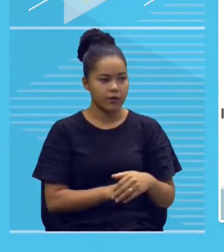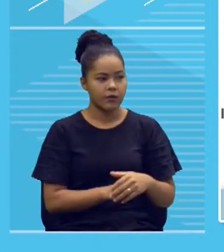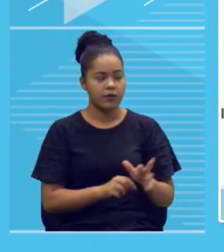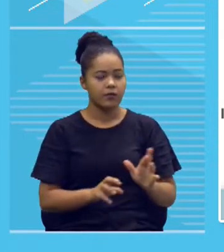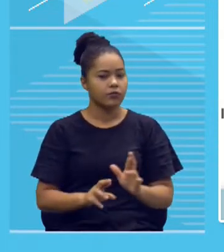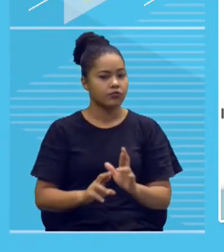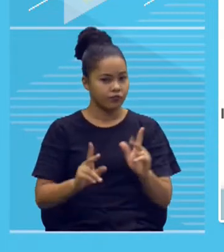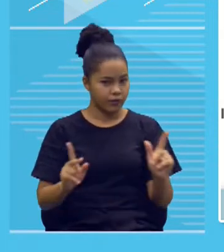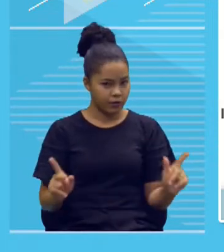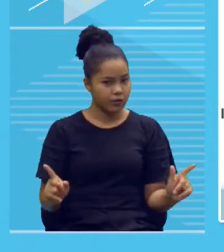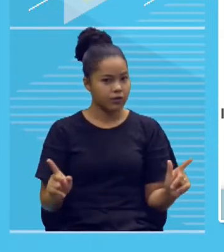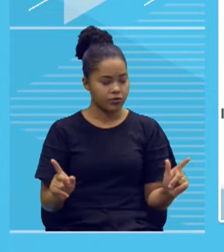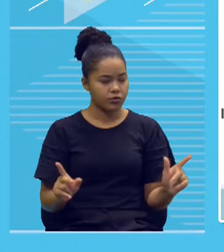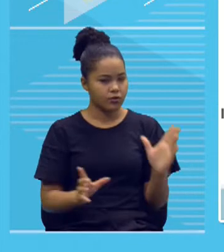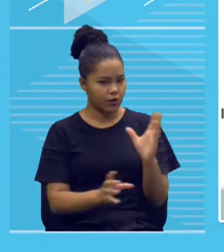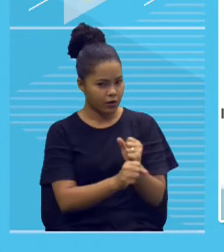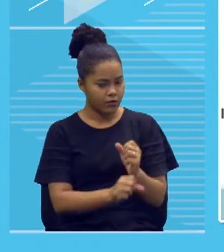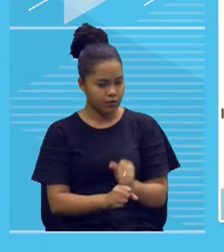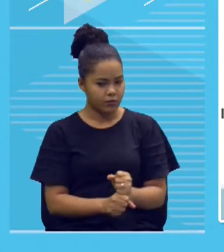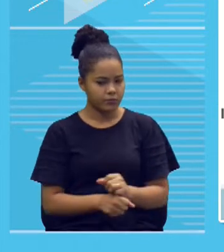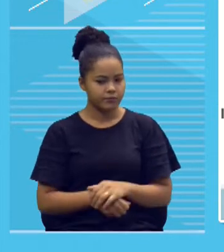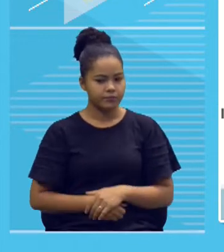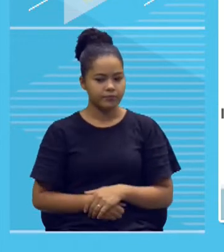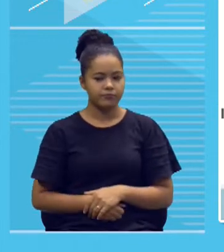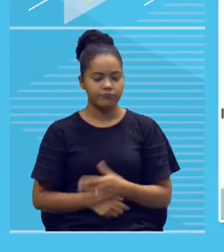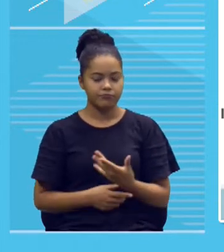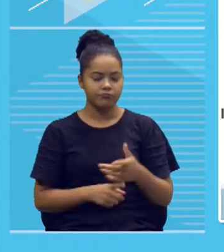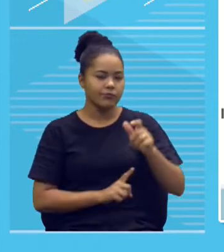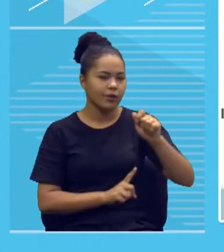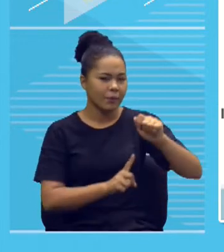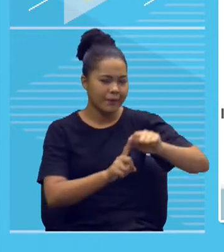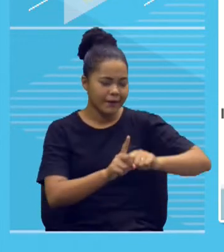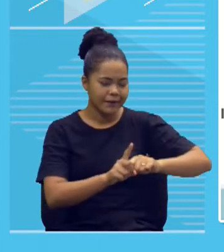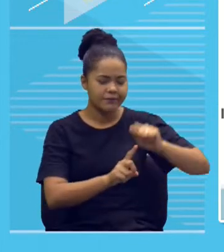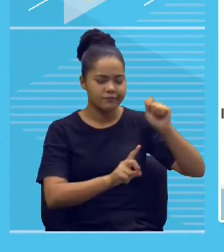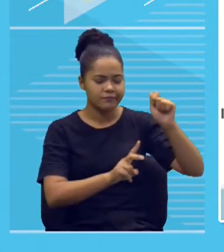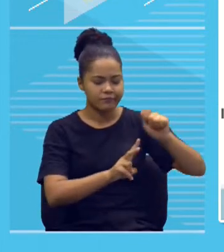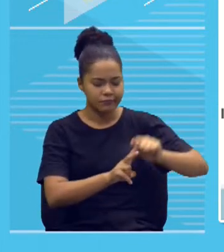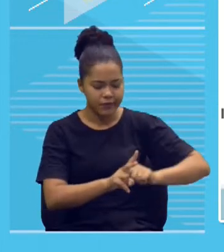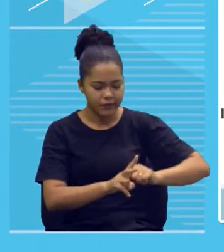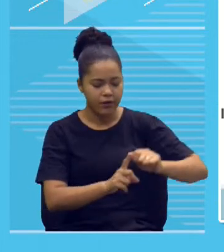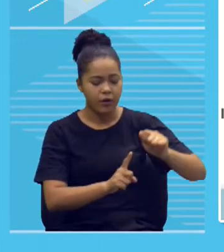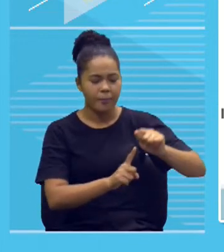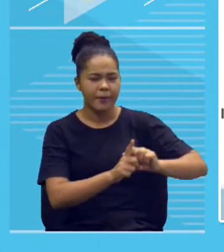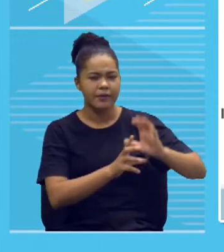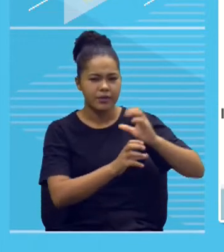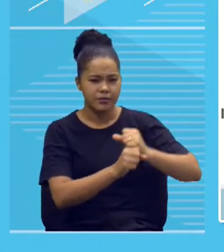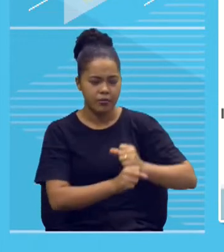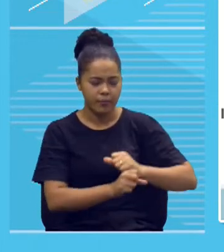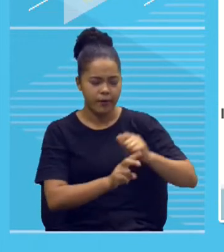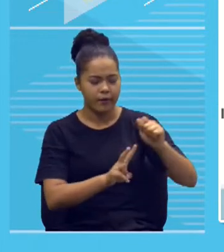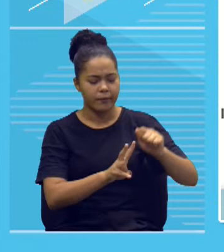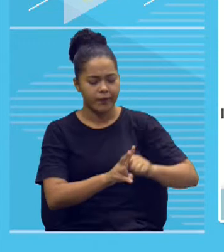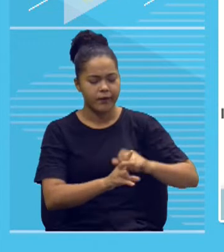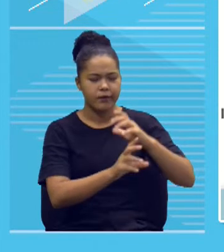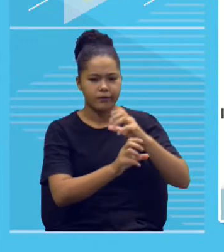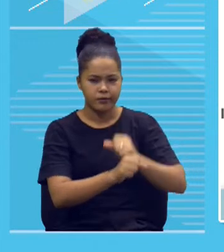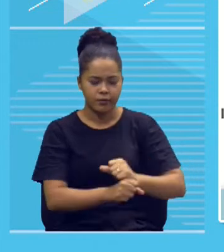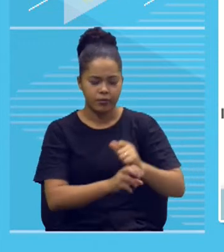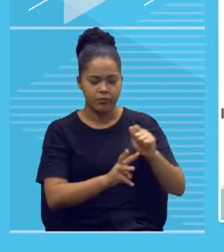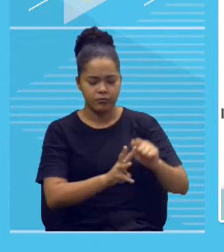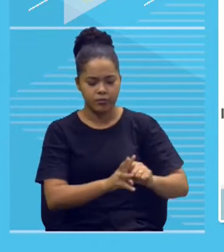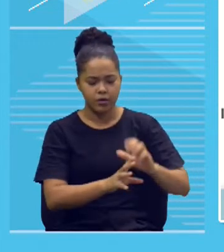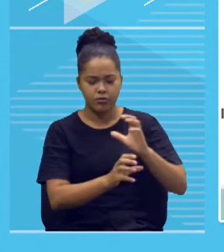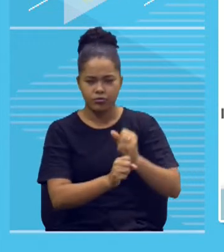aí para mim professor ele tá querendo que a gente faça mês a mês se eu fizer mês a mês eu vou estar me utilizando apenas do Que Nós